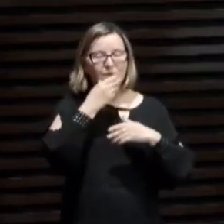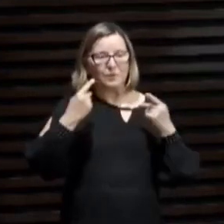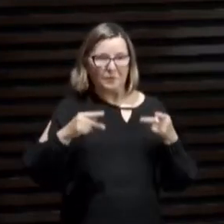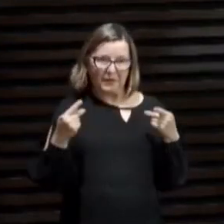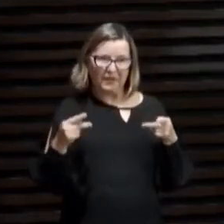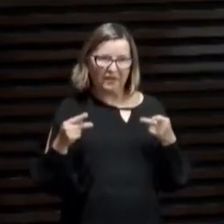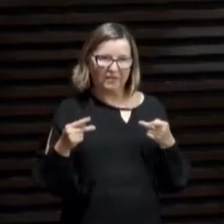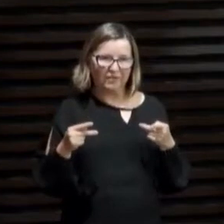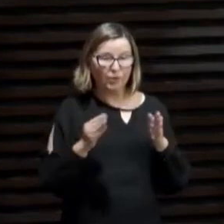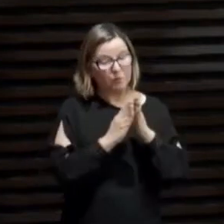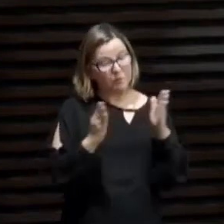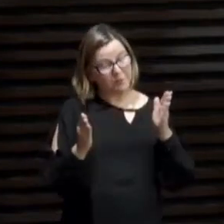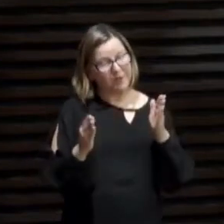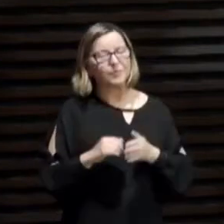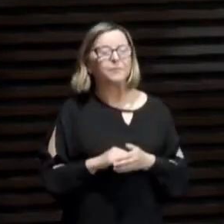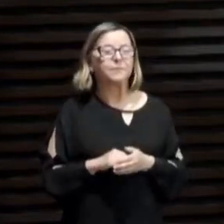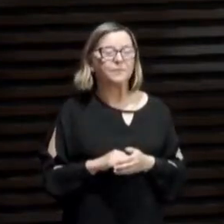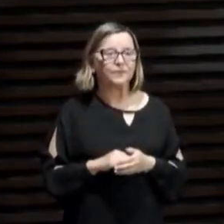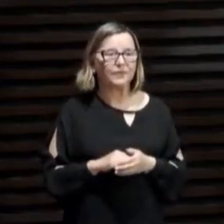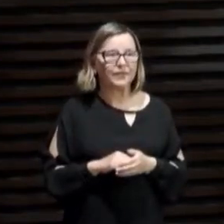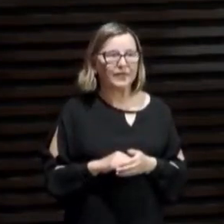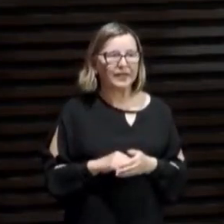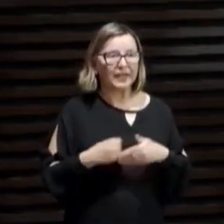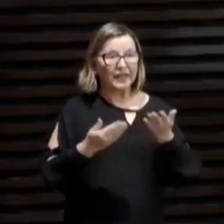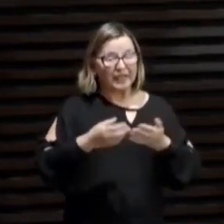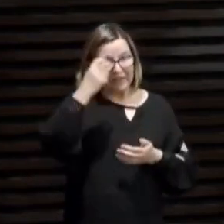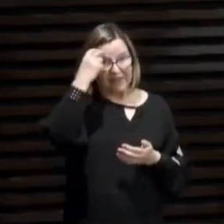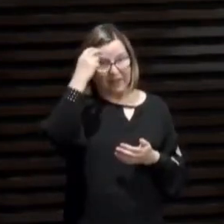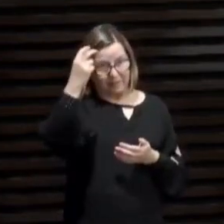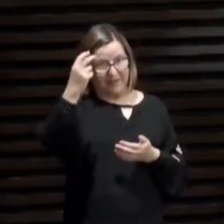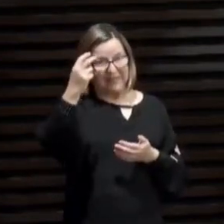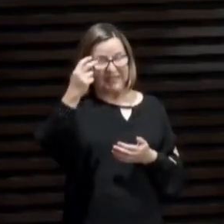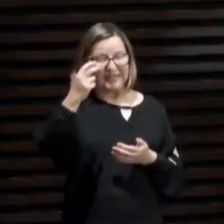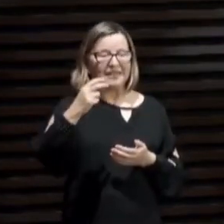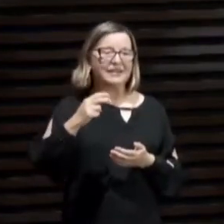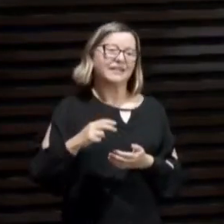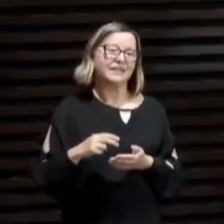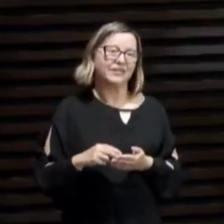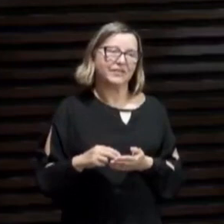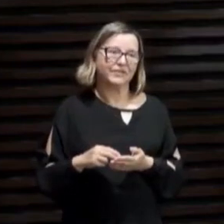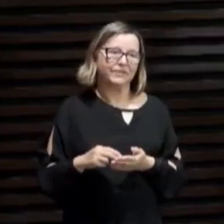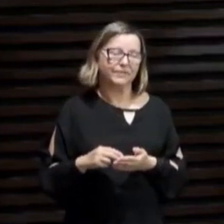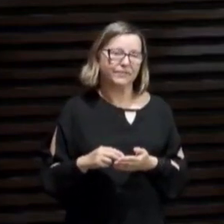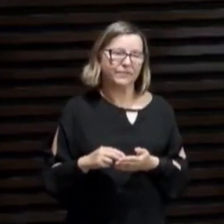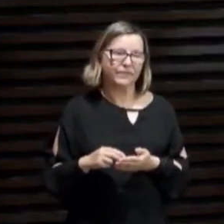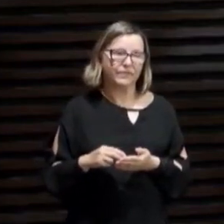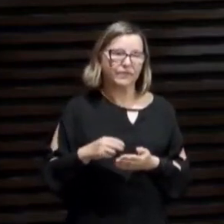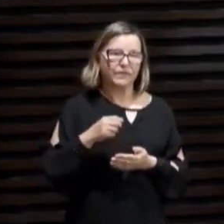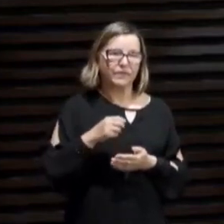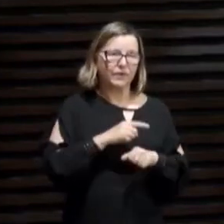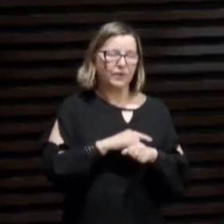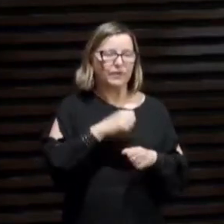temporária, ele os ungia a fim de capacitá-los a fazer tarefas específicas. No Antigo